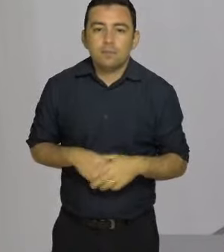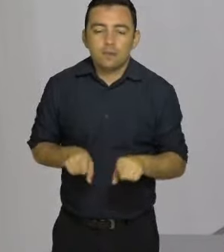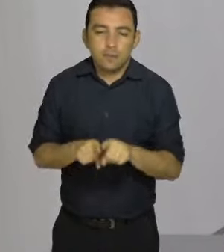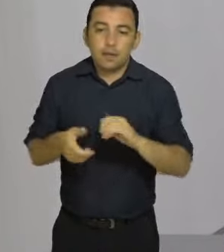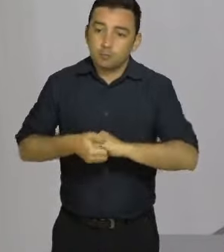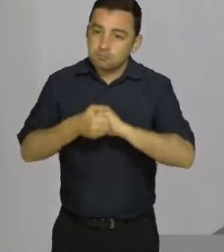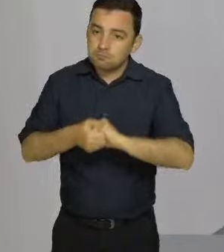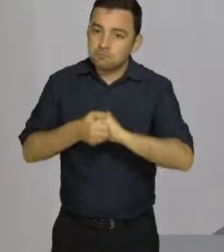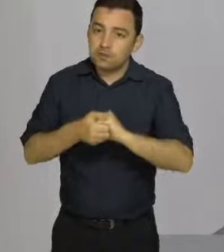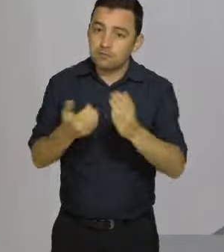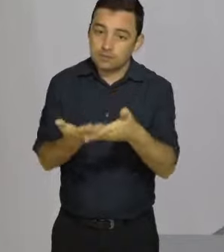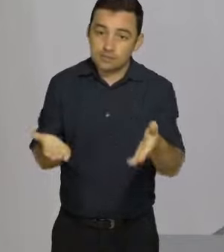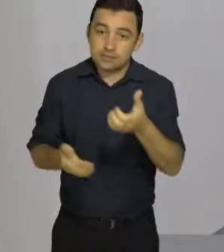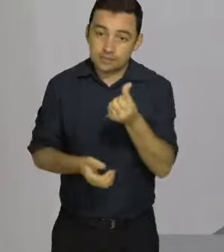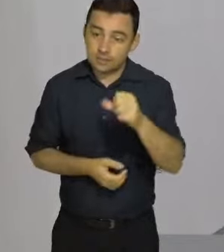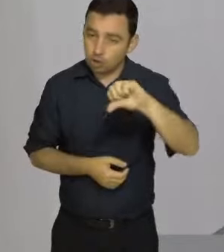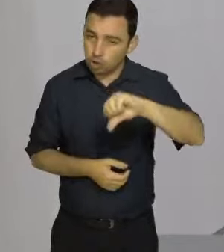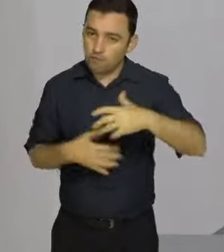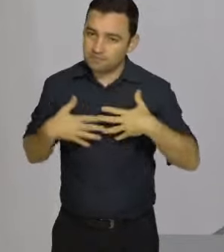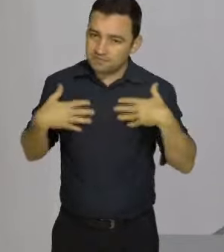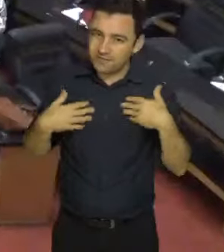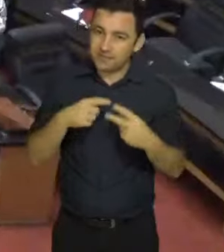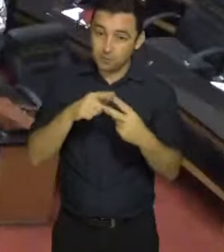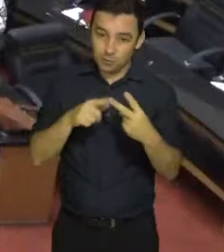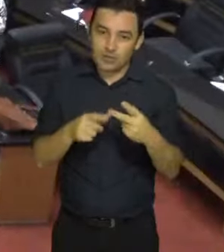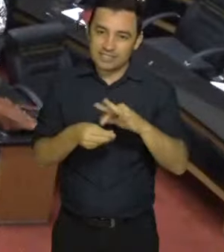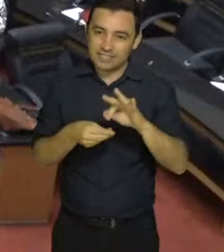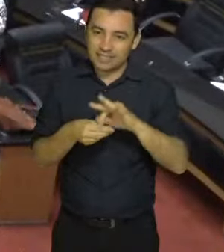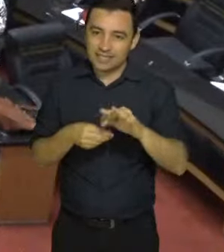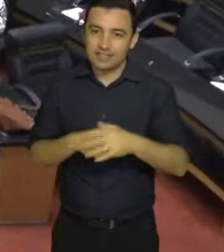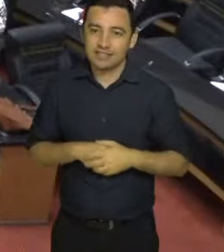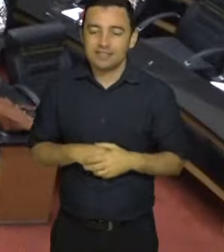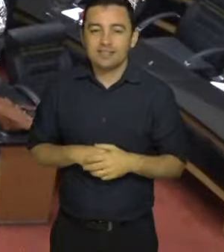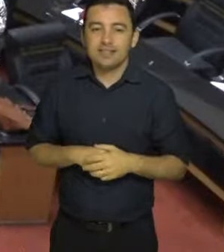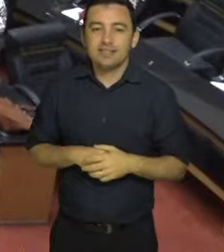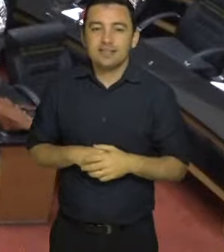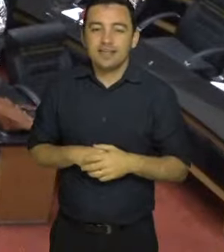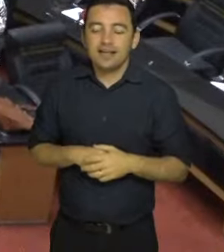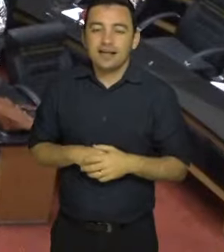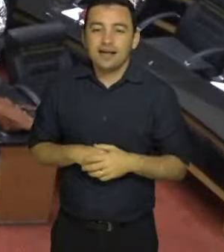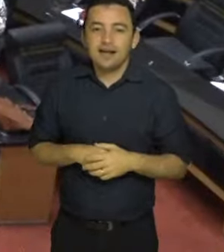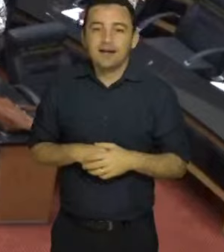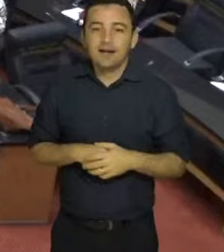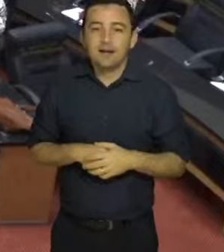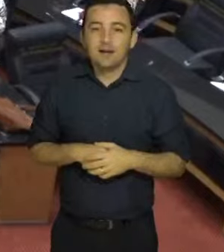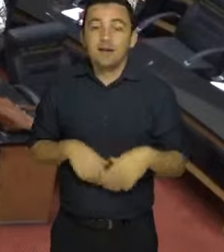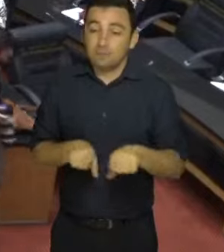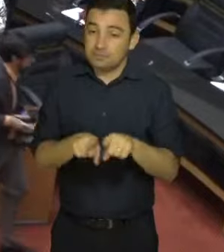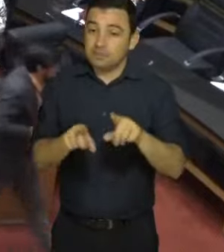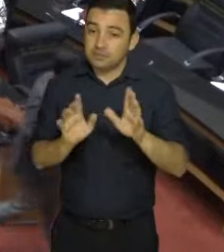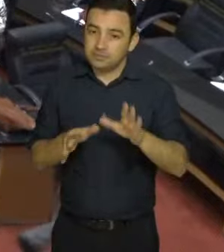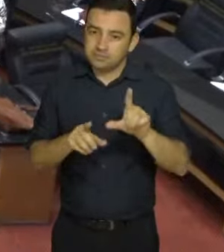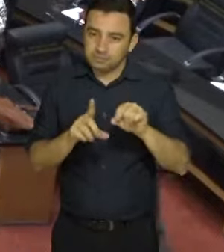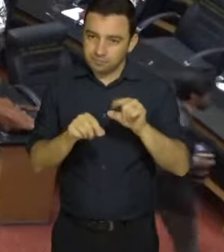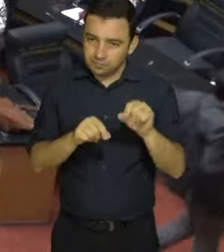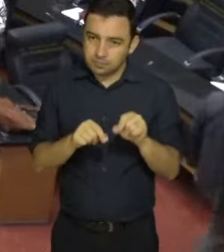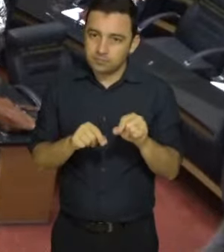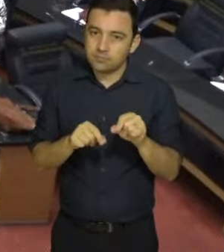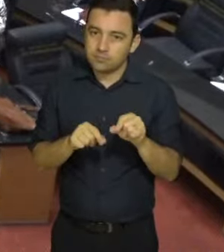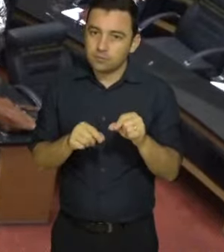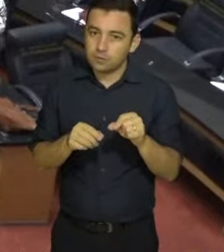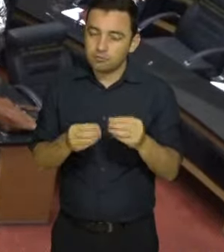Cumprimentar os 69 homenageados e as duas entidades que foram escolhidas para receber